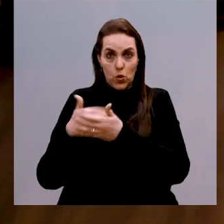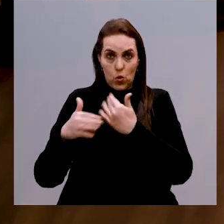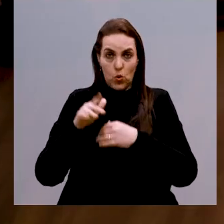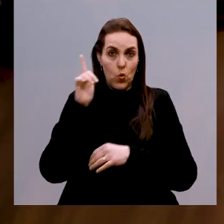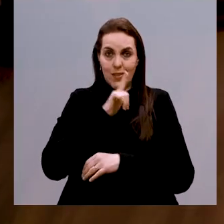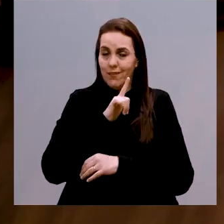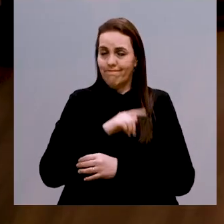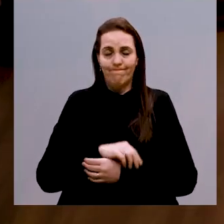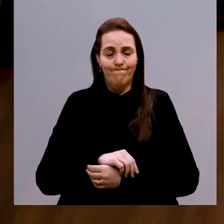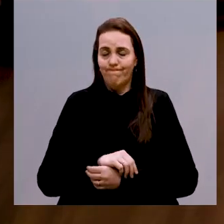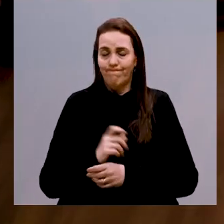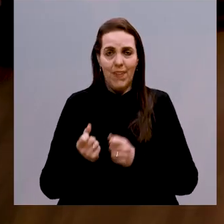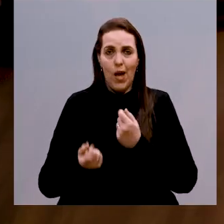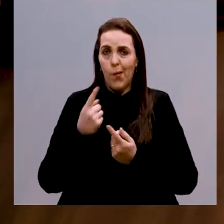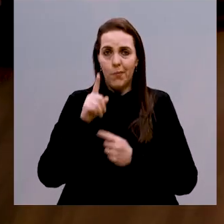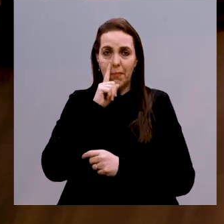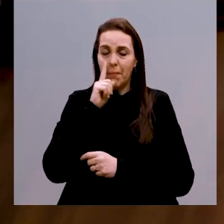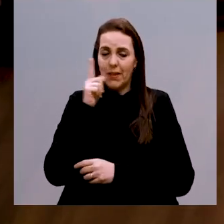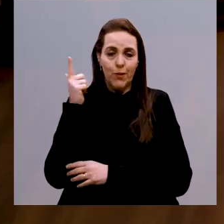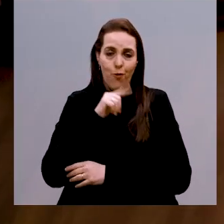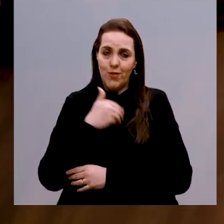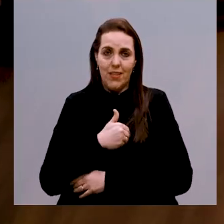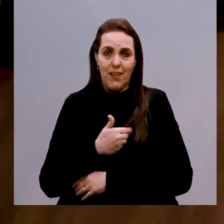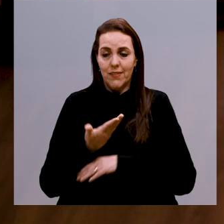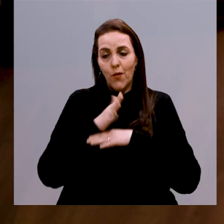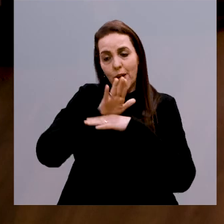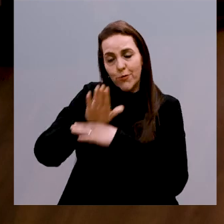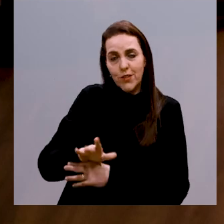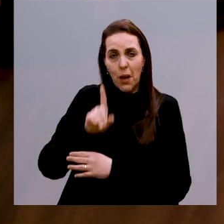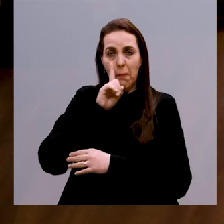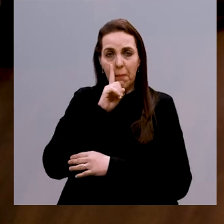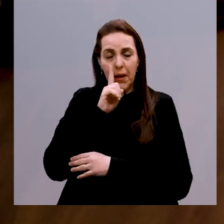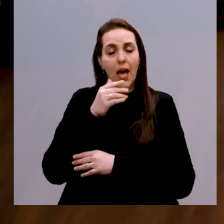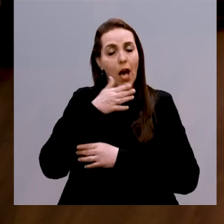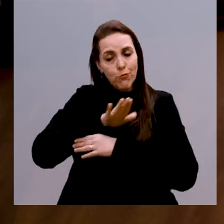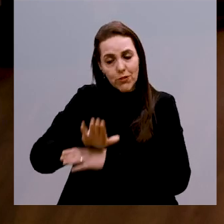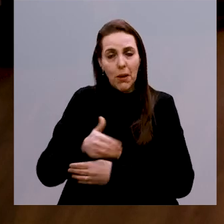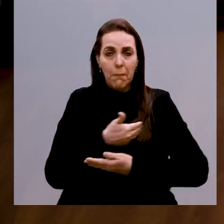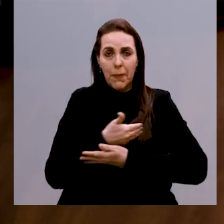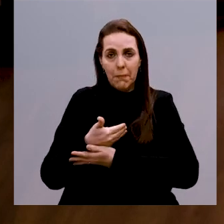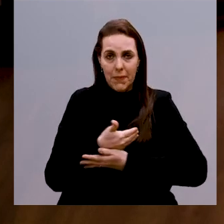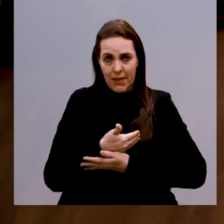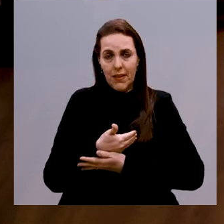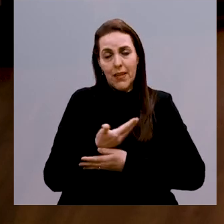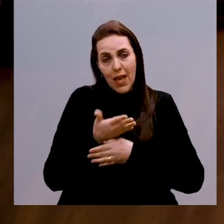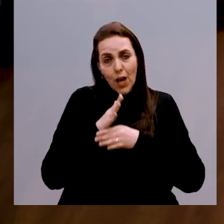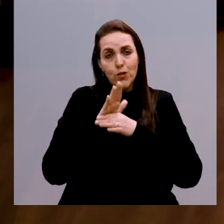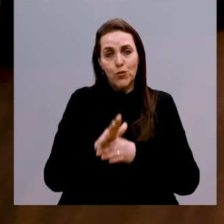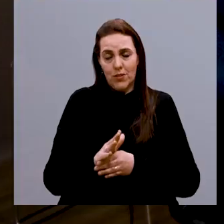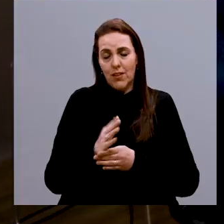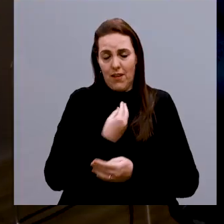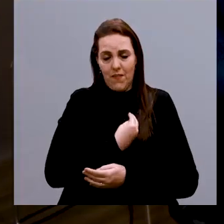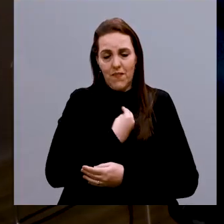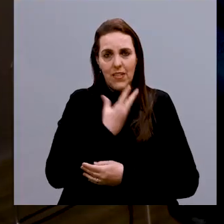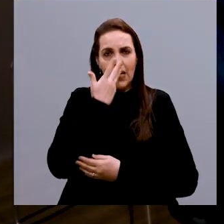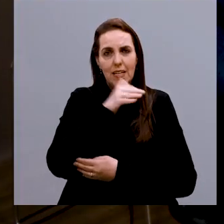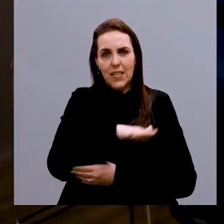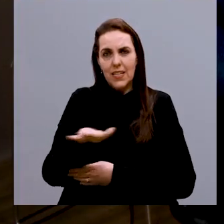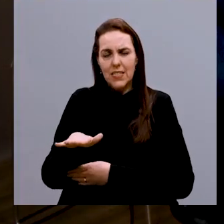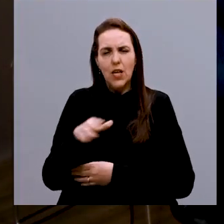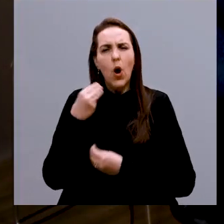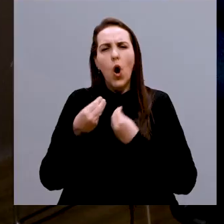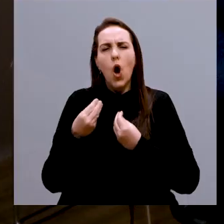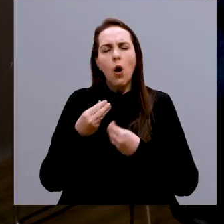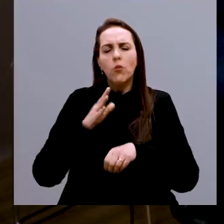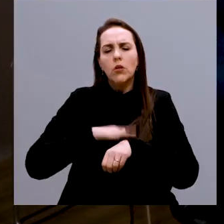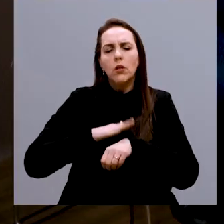Então a gente pode ajudar mães, pode ajudar bebês, e fazer a diferença, né, na vida dessa criança. E até, Bruna, queria te pedir como é